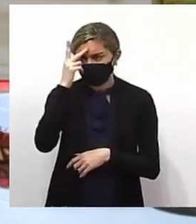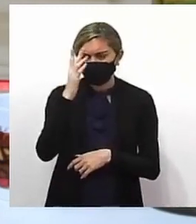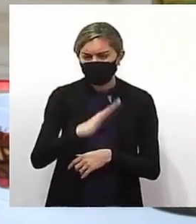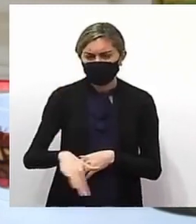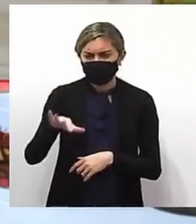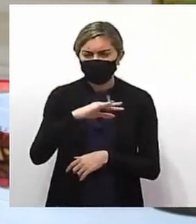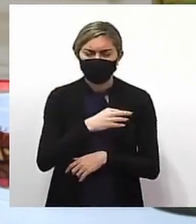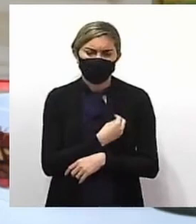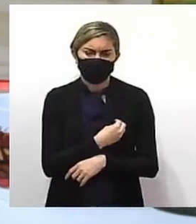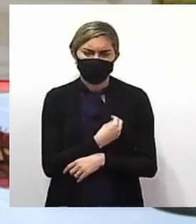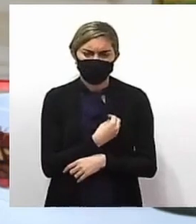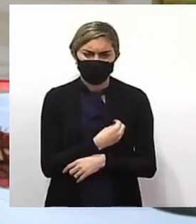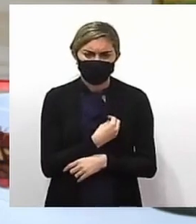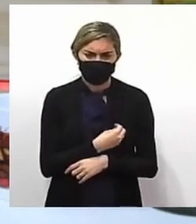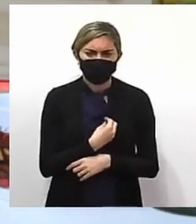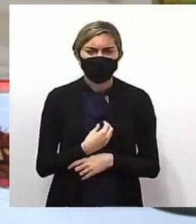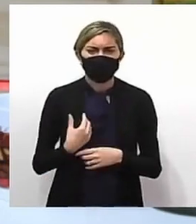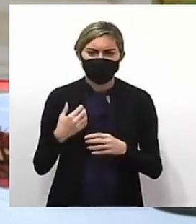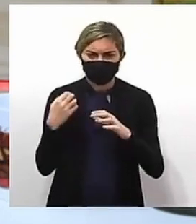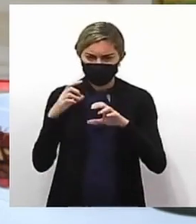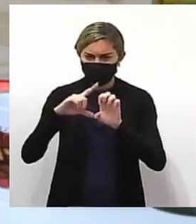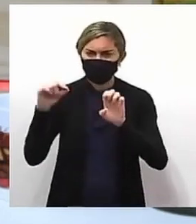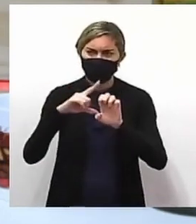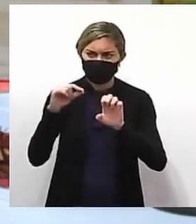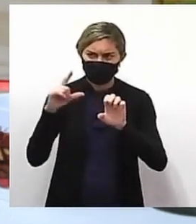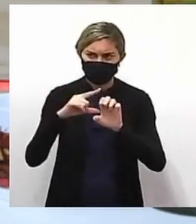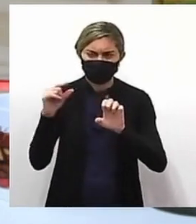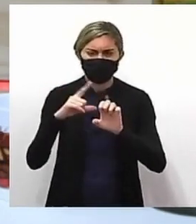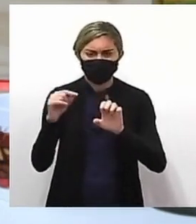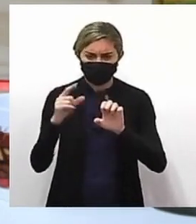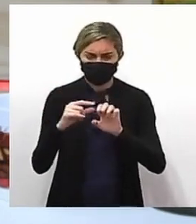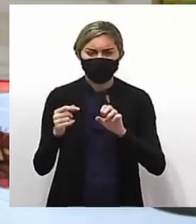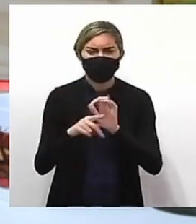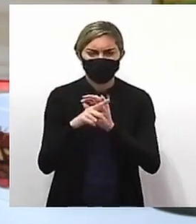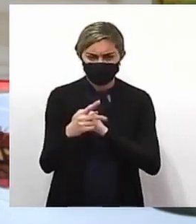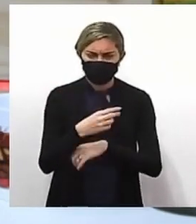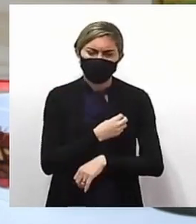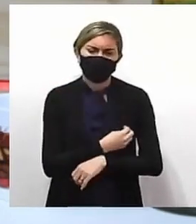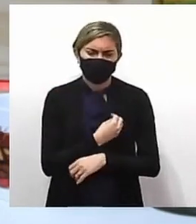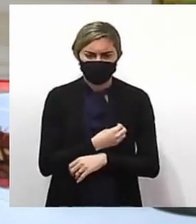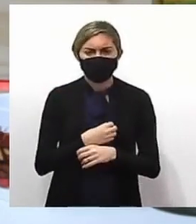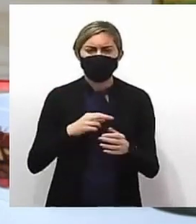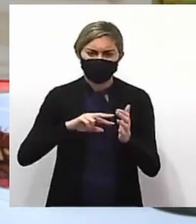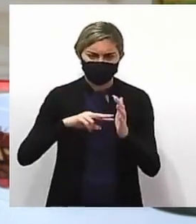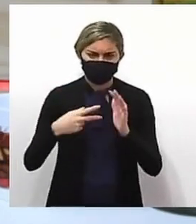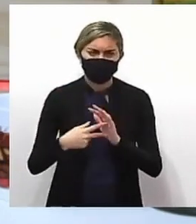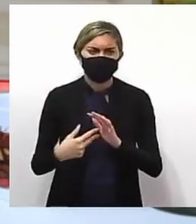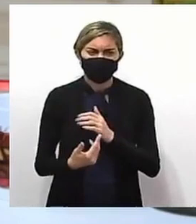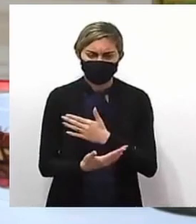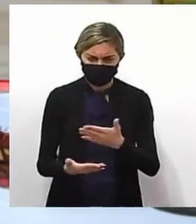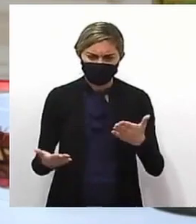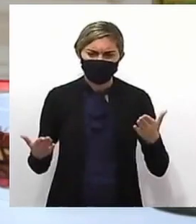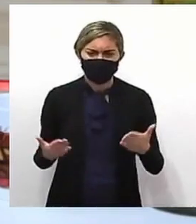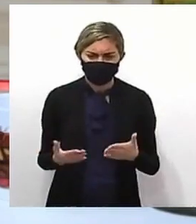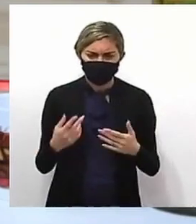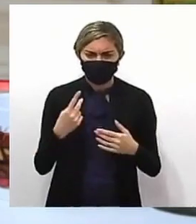Ilha de Deus se tornam empreendedores e empreendedoras das suas próprias vidas. Então é muito significativo